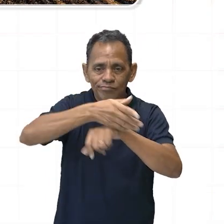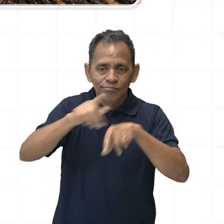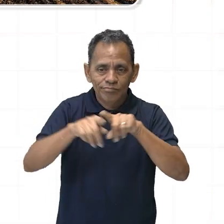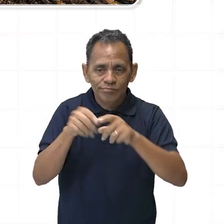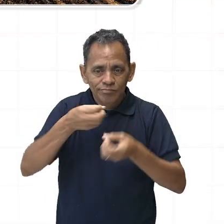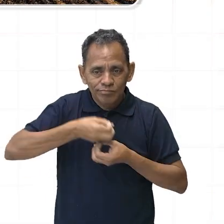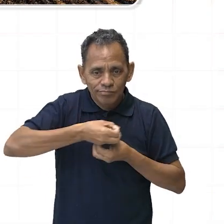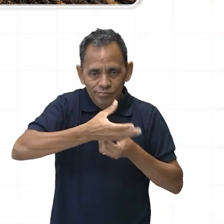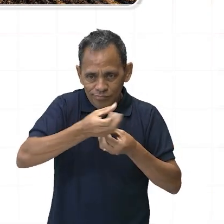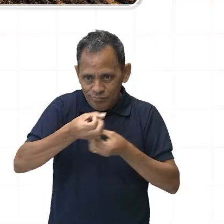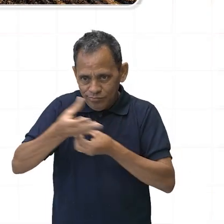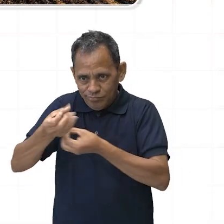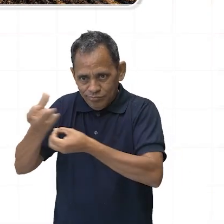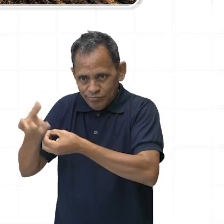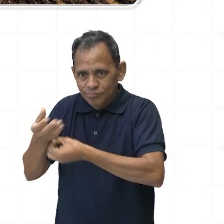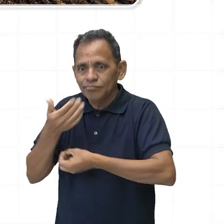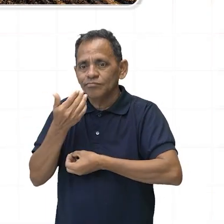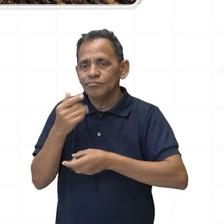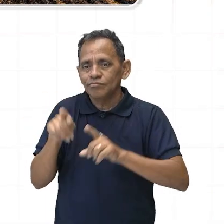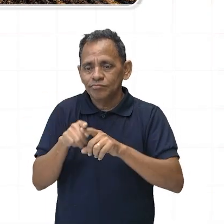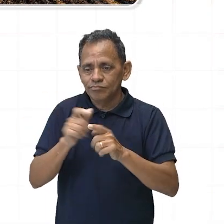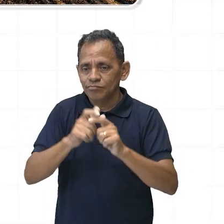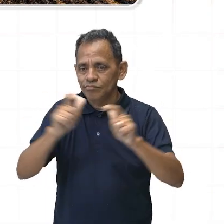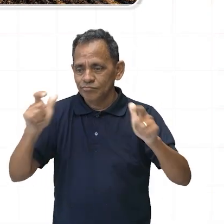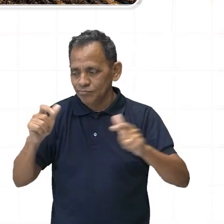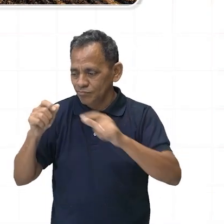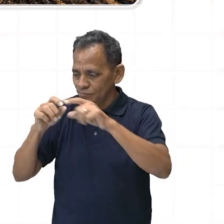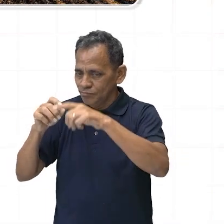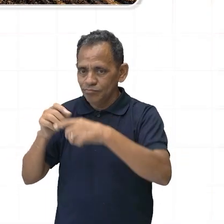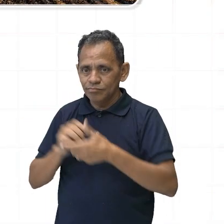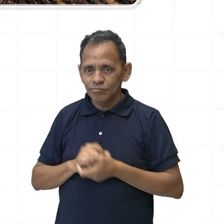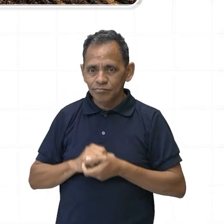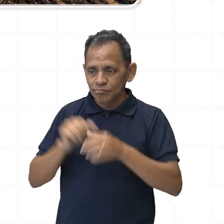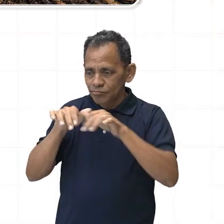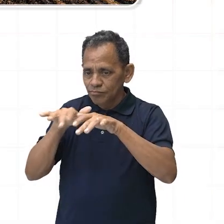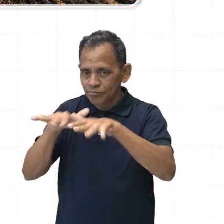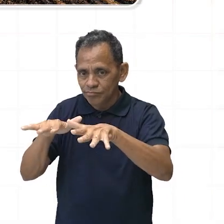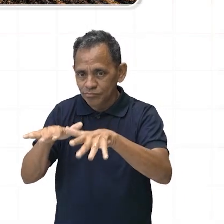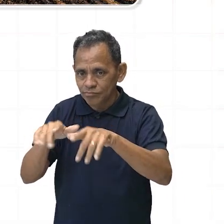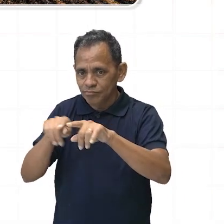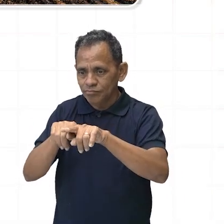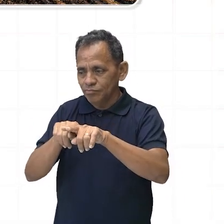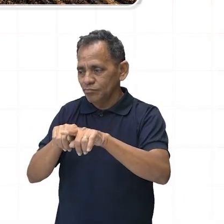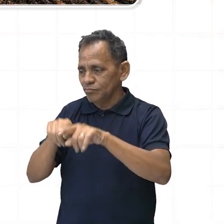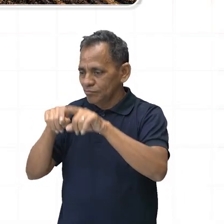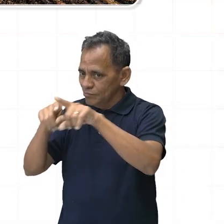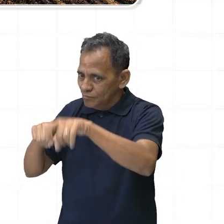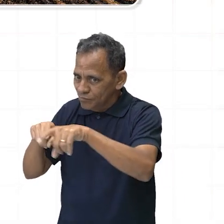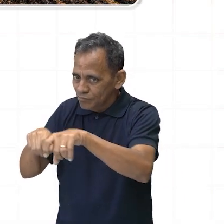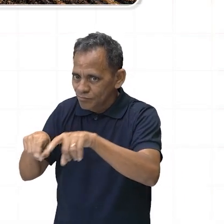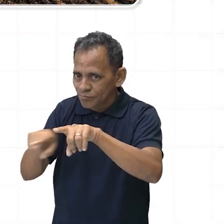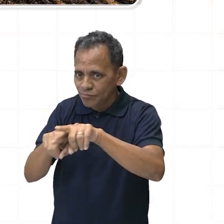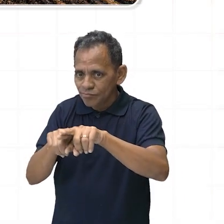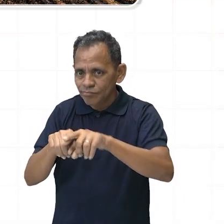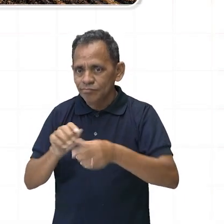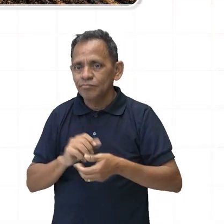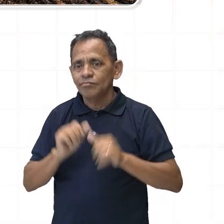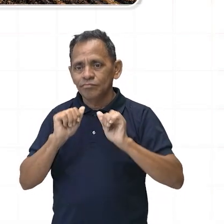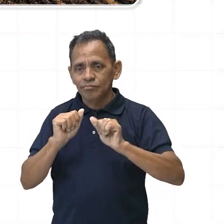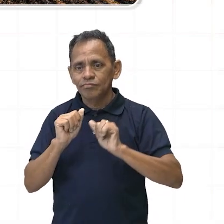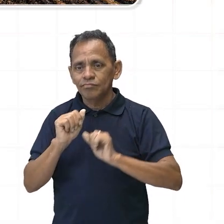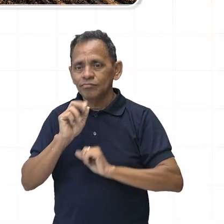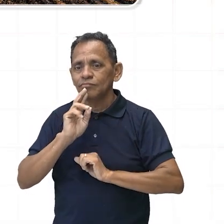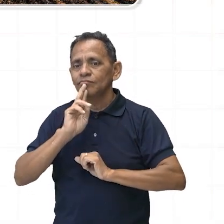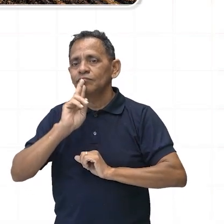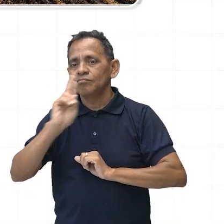distribuição dos alimentos, gente. A expansão da agricultura, ela pode está sendo resultado aí de